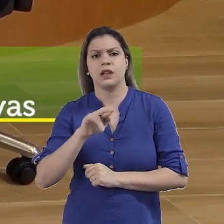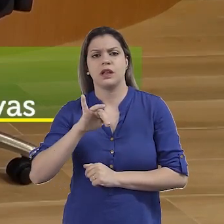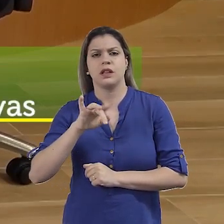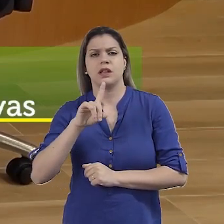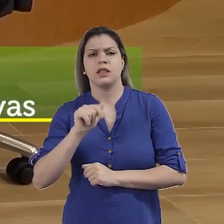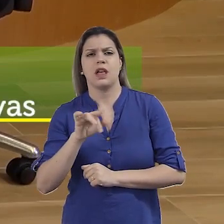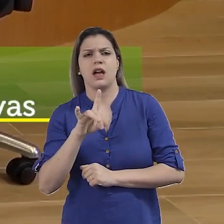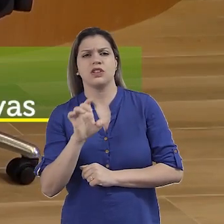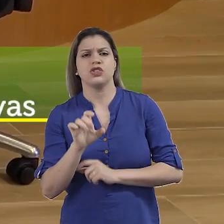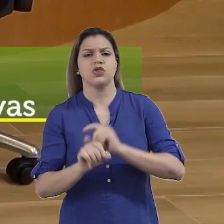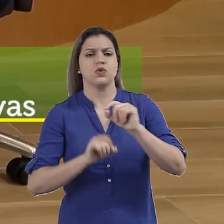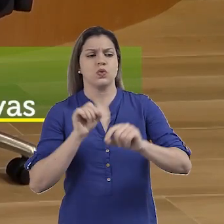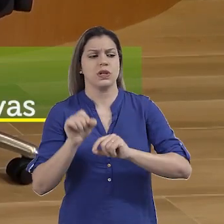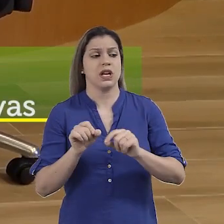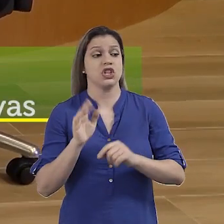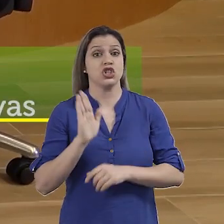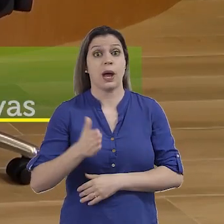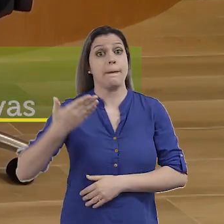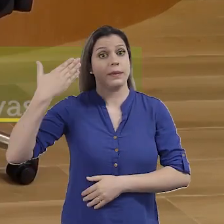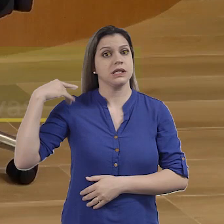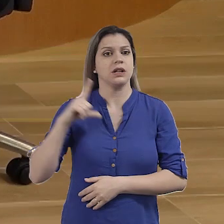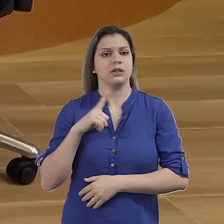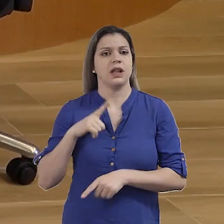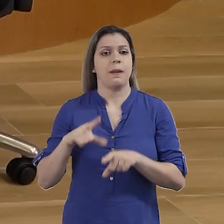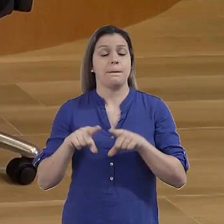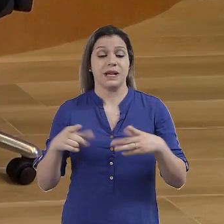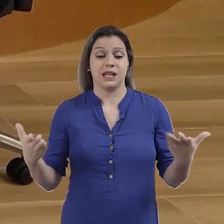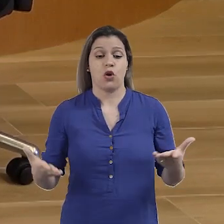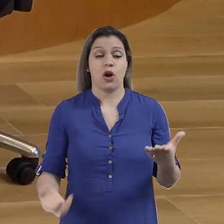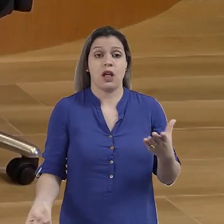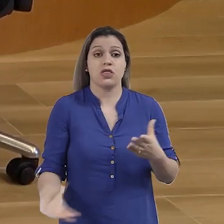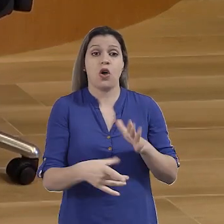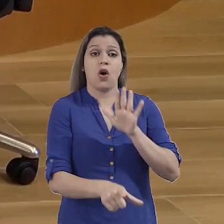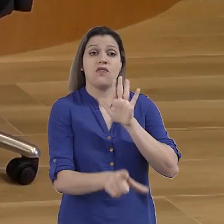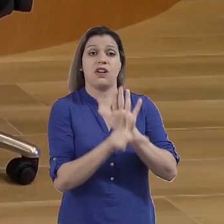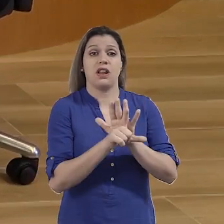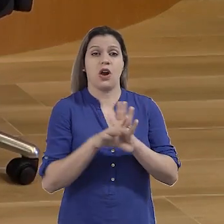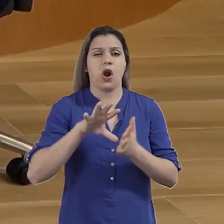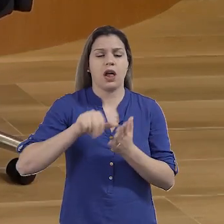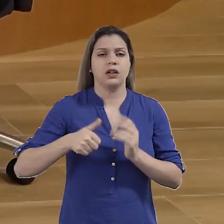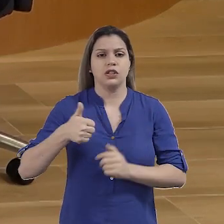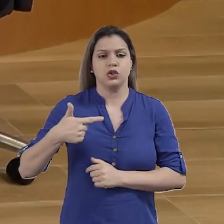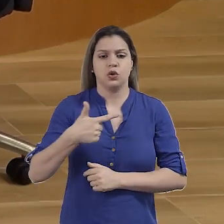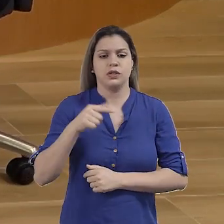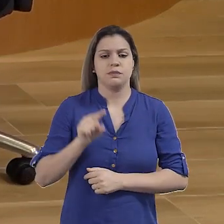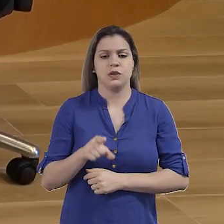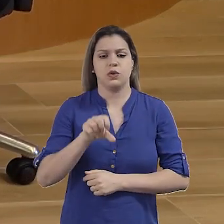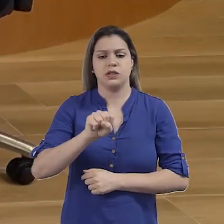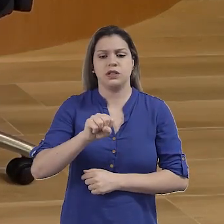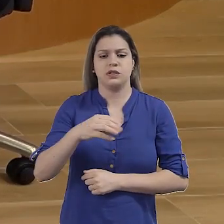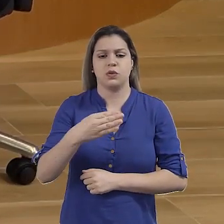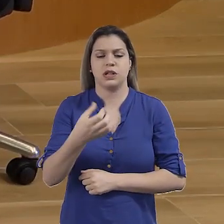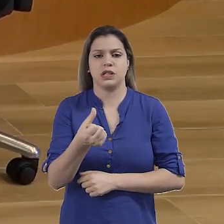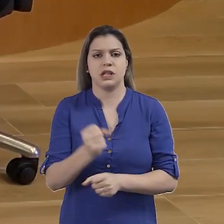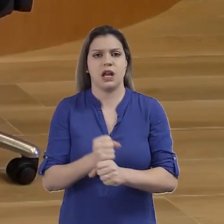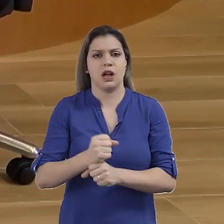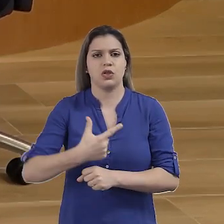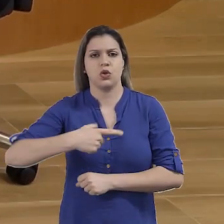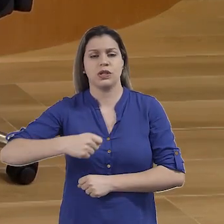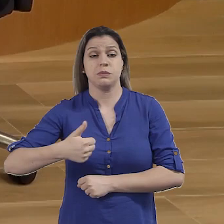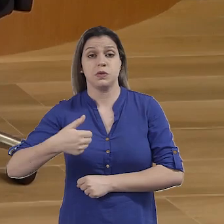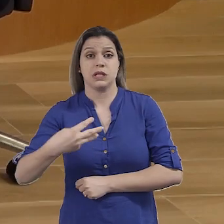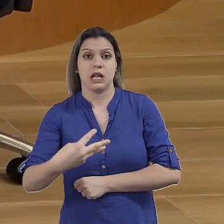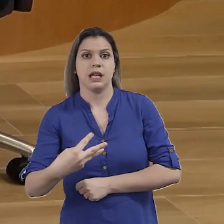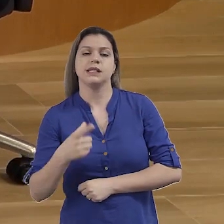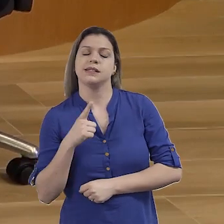como compliance. Ele já existia, mas a partir da Lei Anticorrupção, que é a Lei 12.846 de